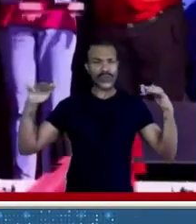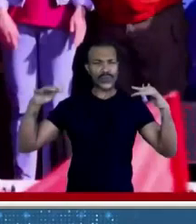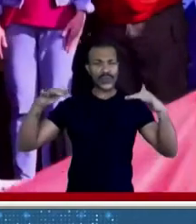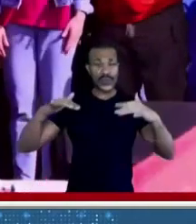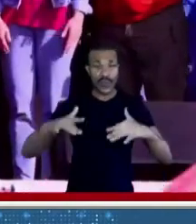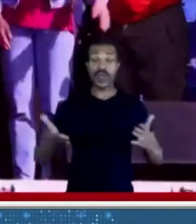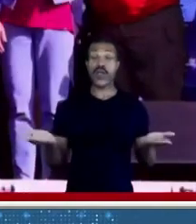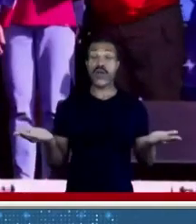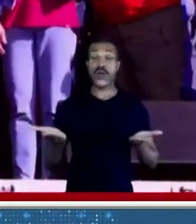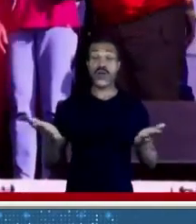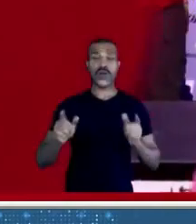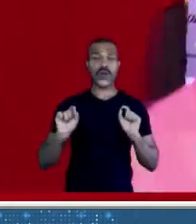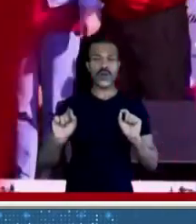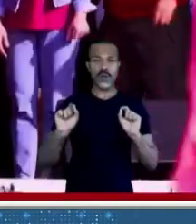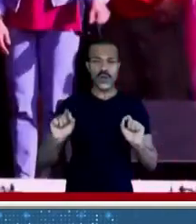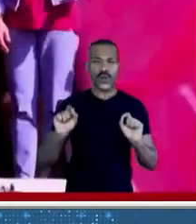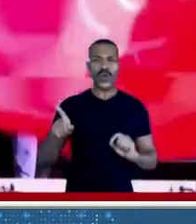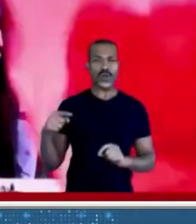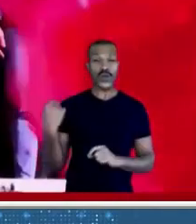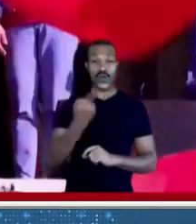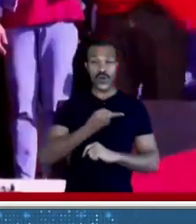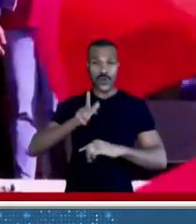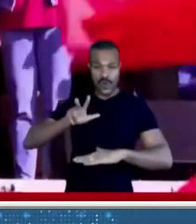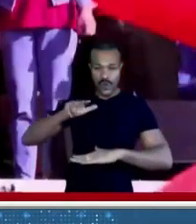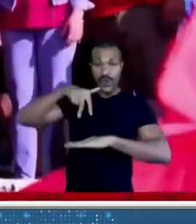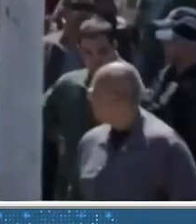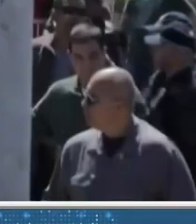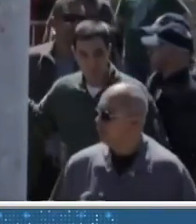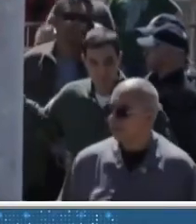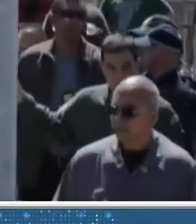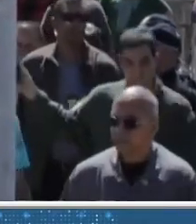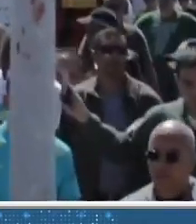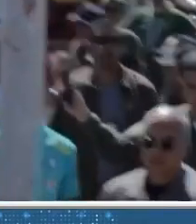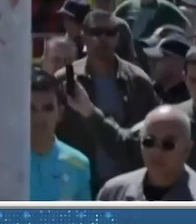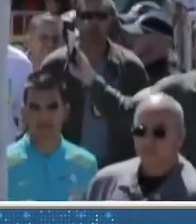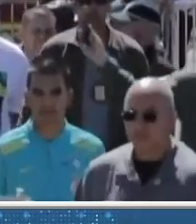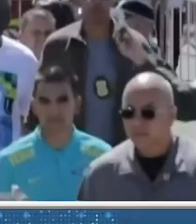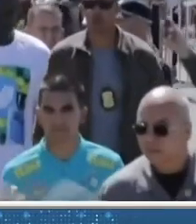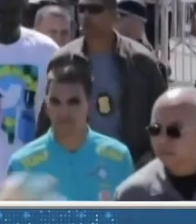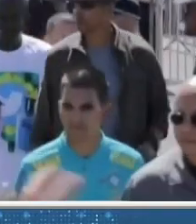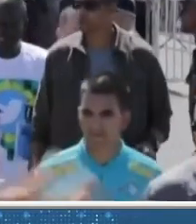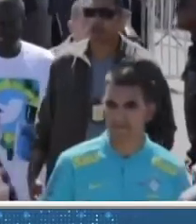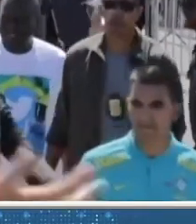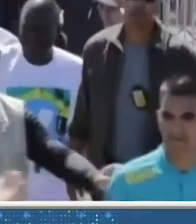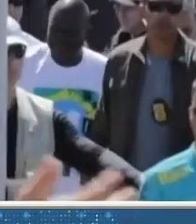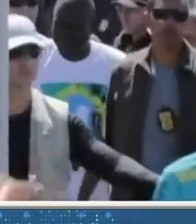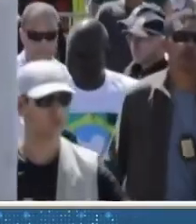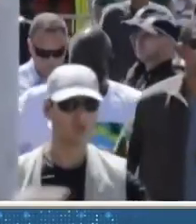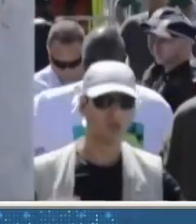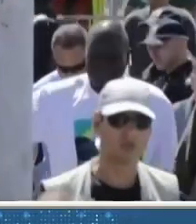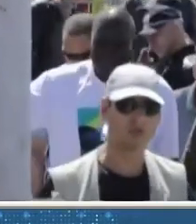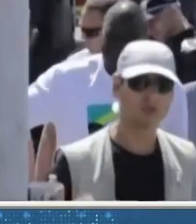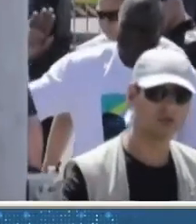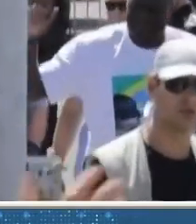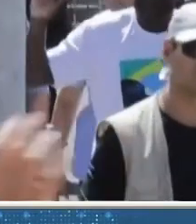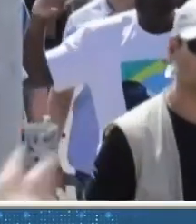O Brasil precisa, sim, avançar, e avançar numa velocidade muito grande, porque a crise internacional é cada vez maior e está chegando